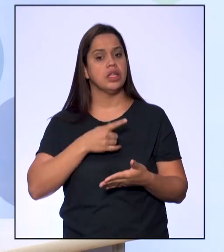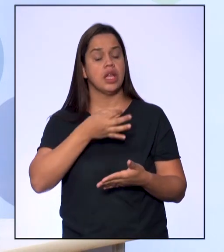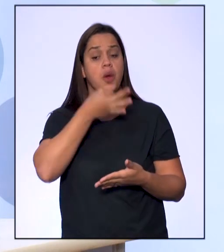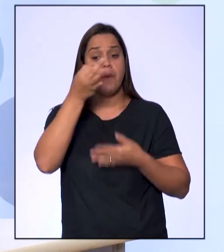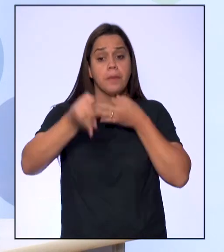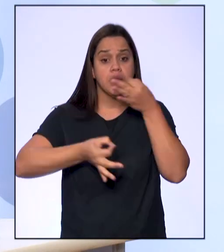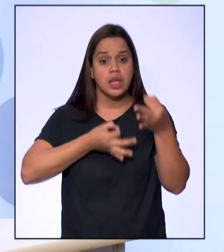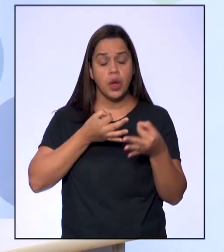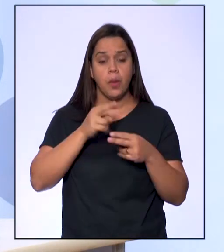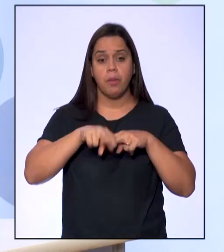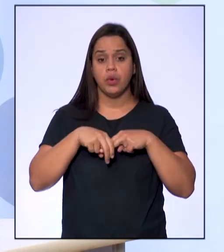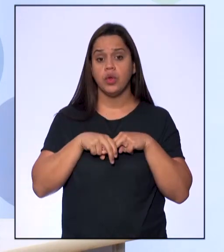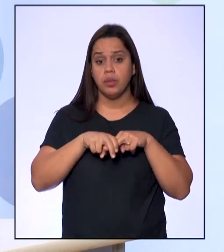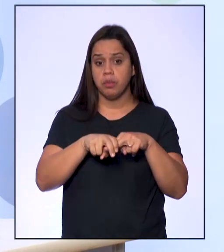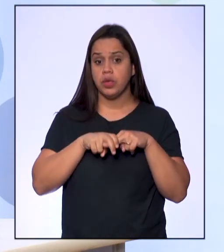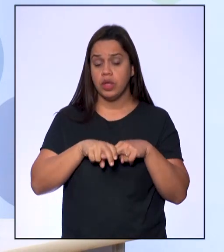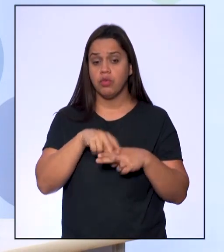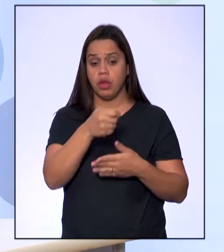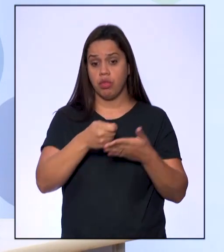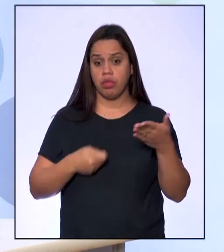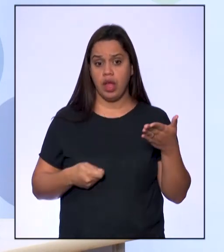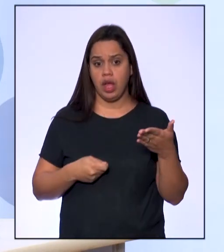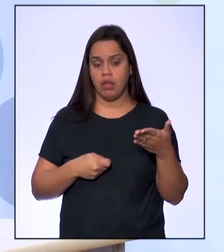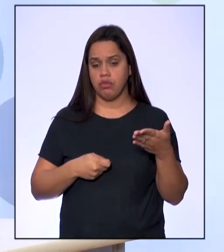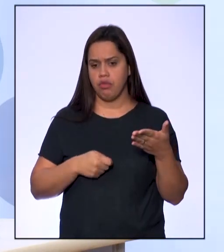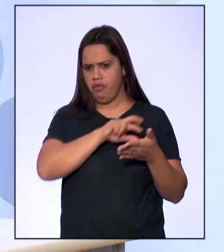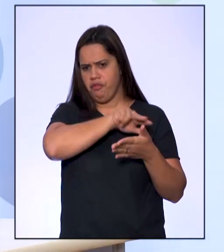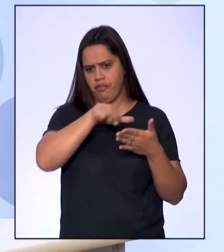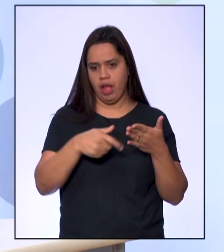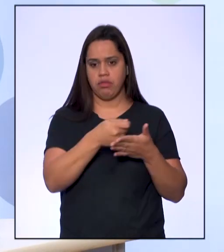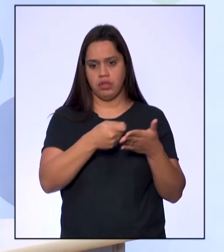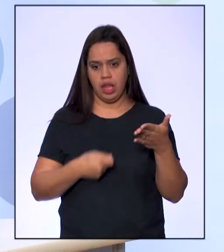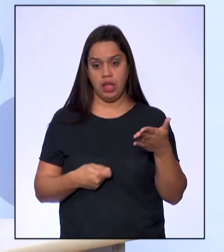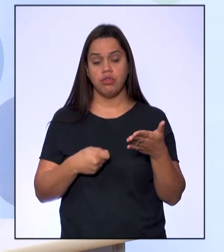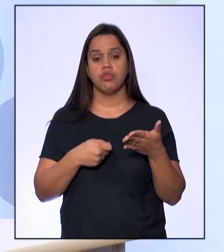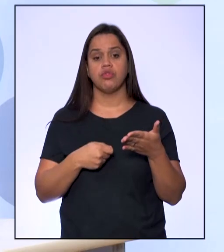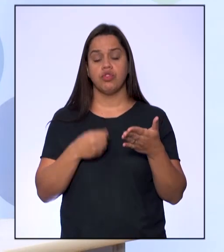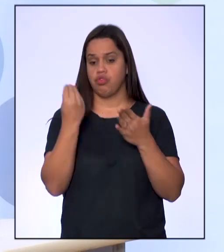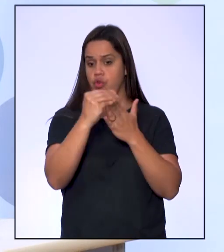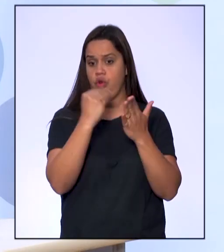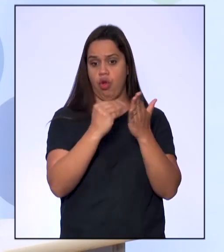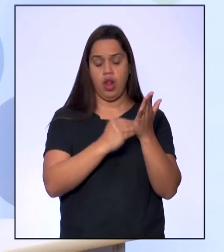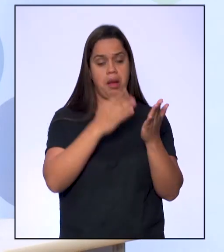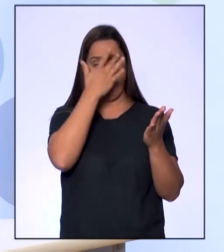em um texto, nós sempre colocamos o quê? Aliás, vários textos para que a pessoa possa